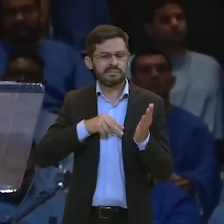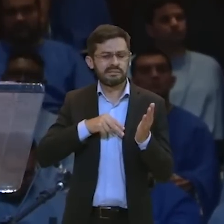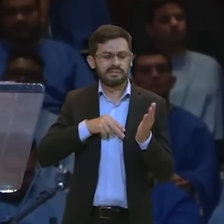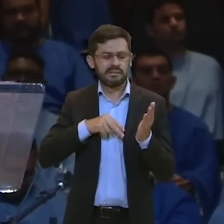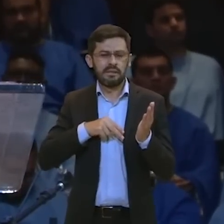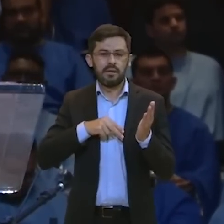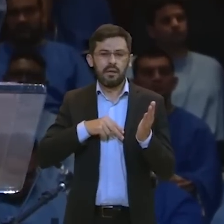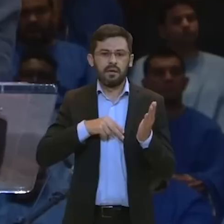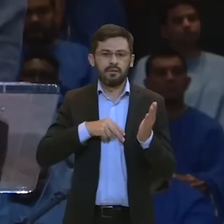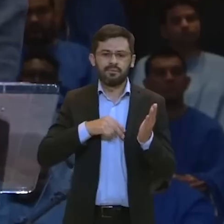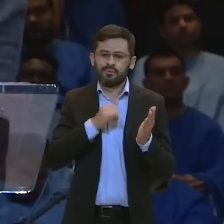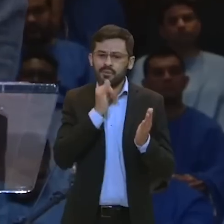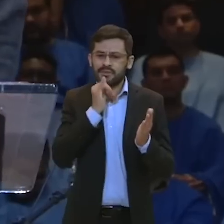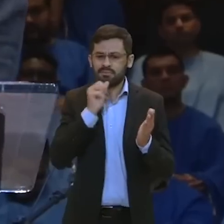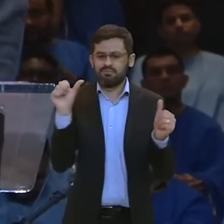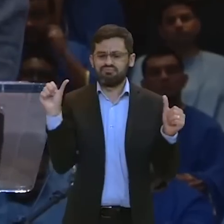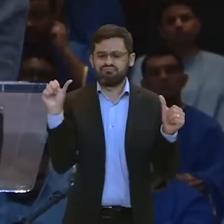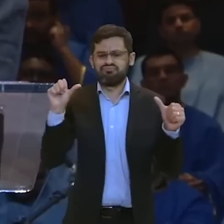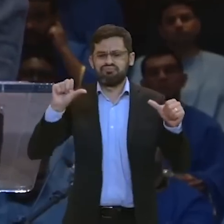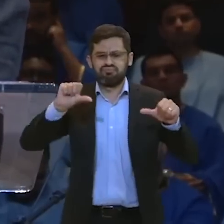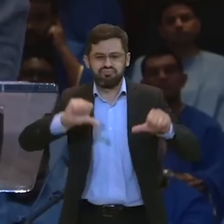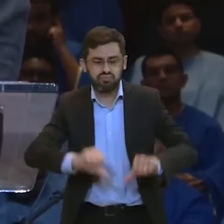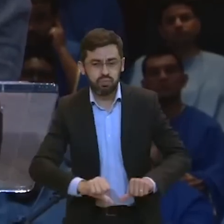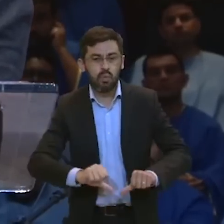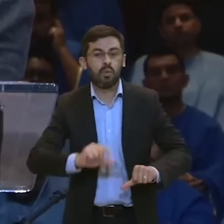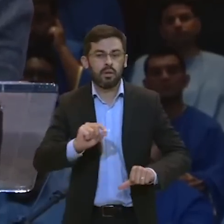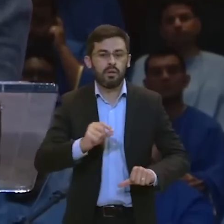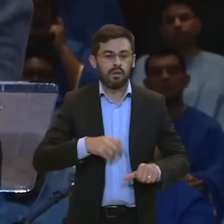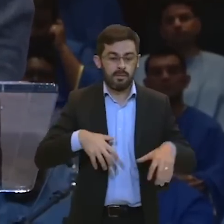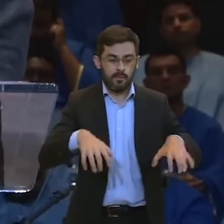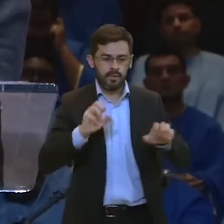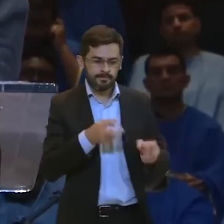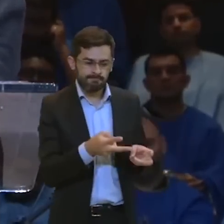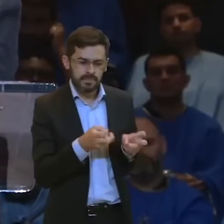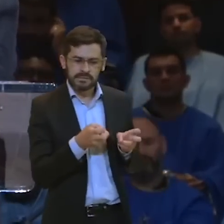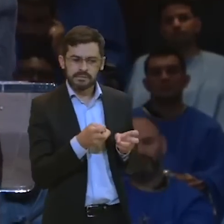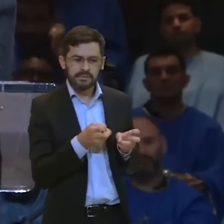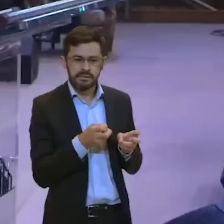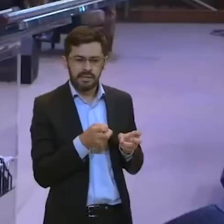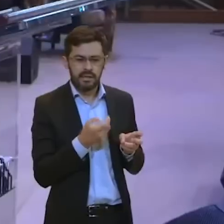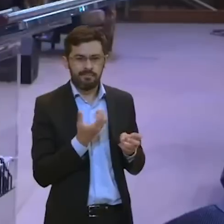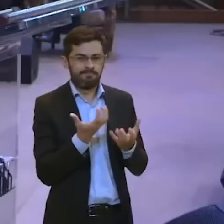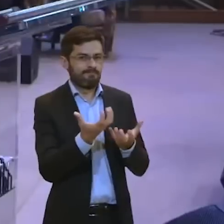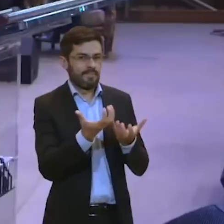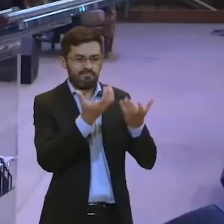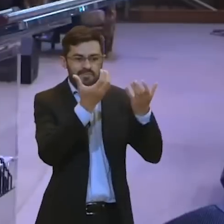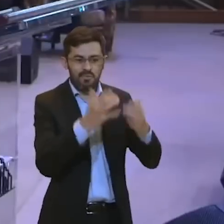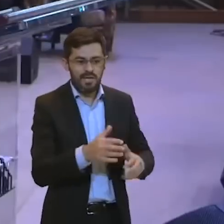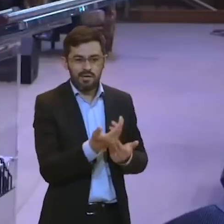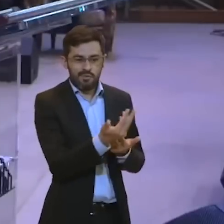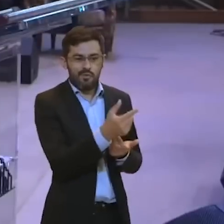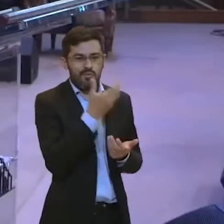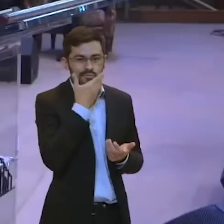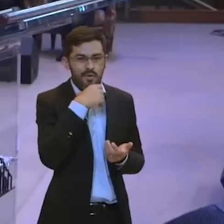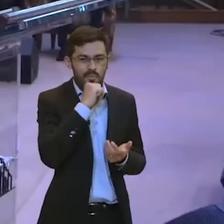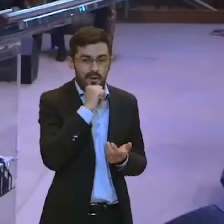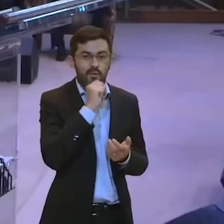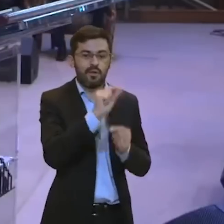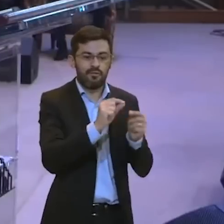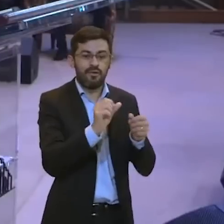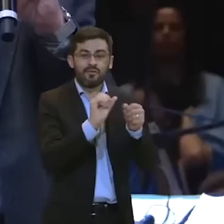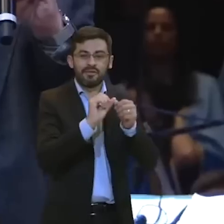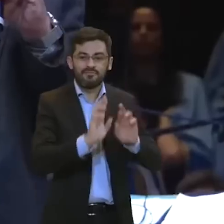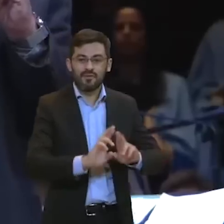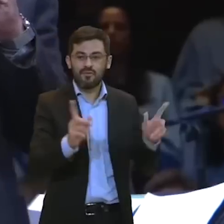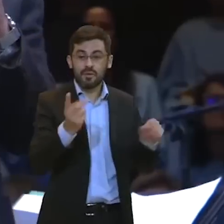provavelmente o exemplo negativo do seu pai tenha sido uma grande motivação para que ele buscasse